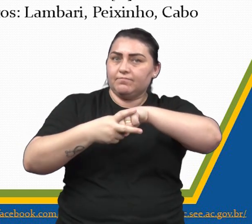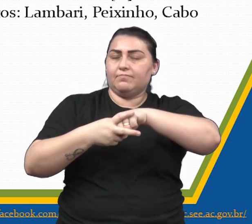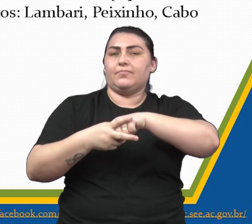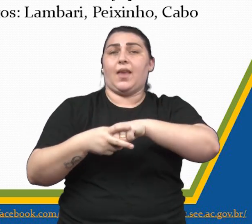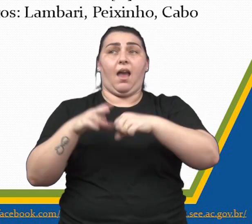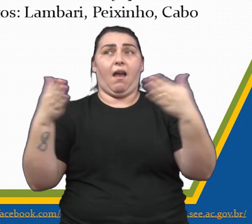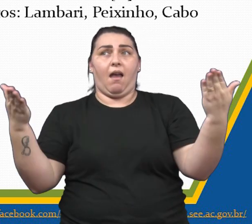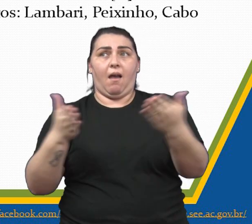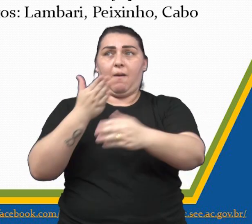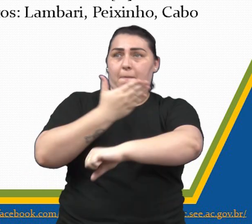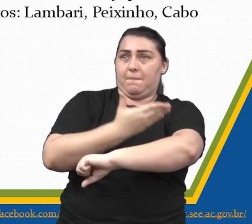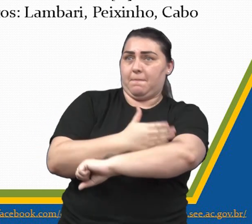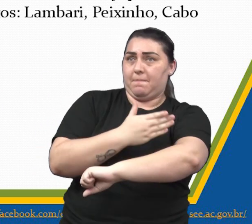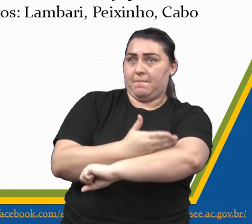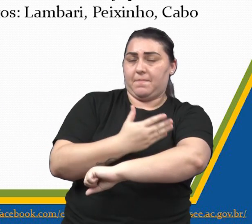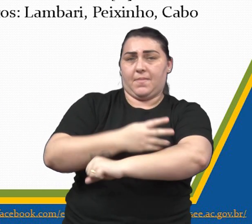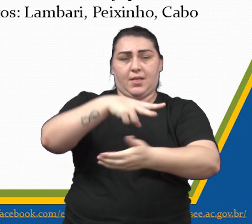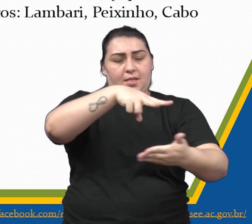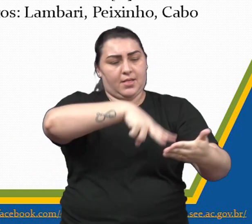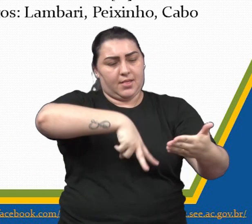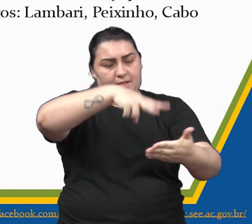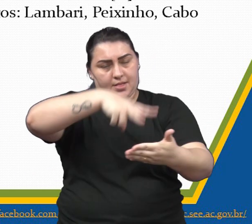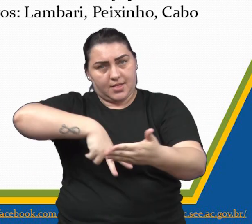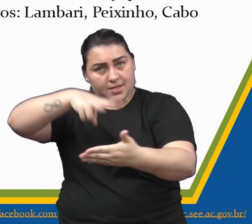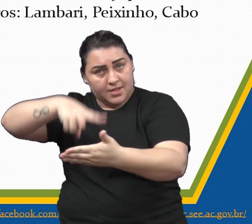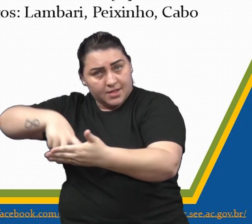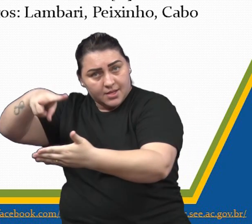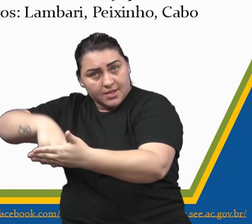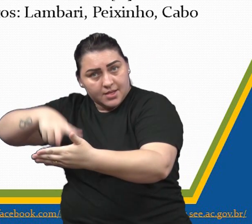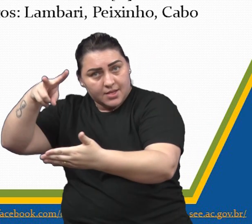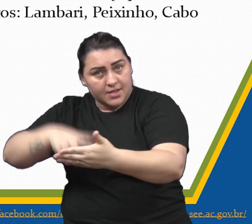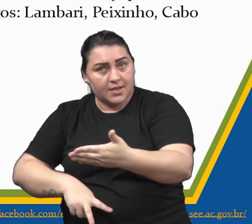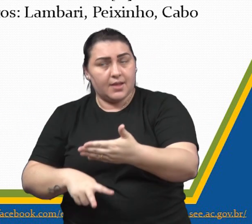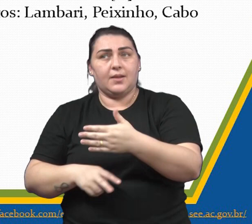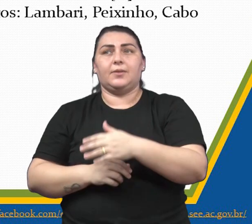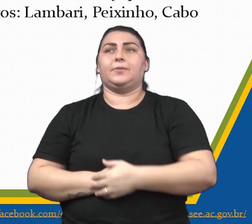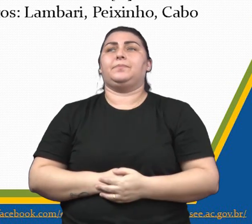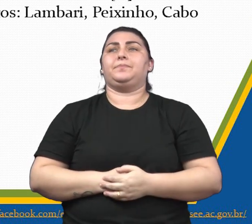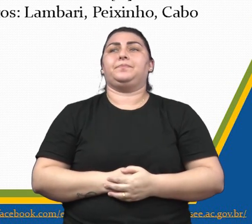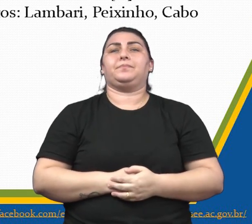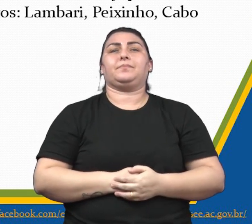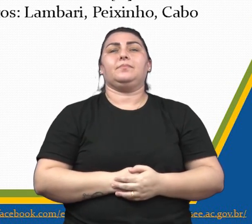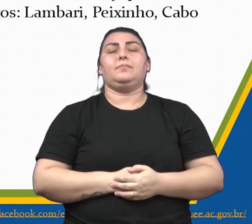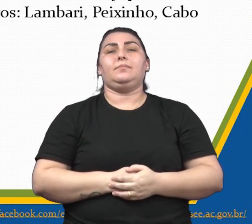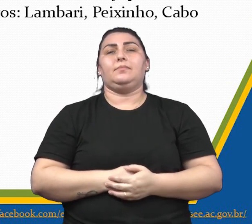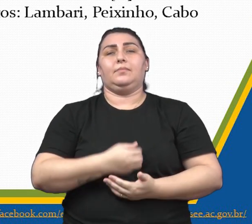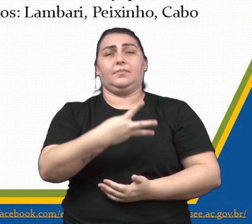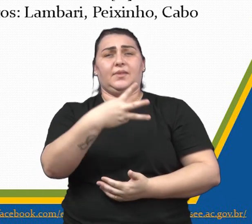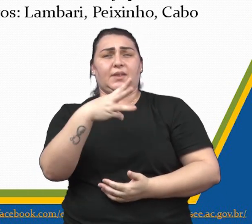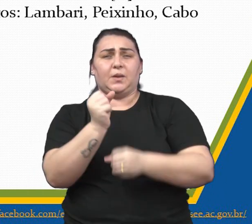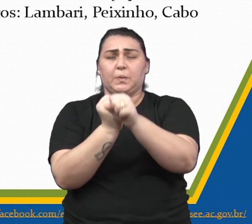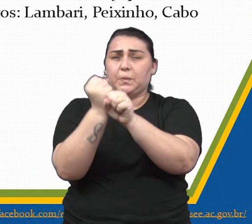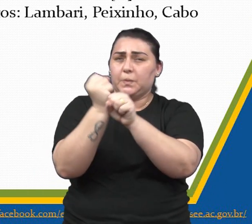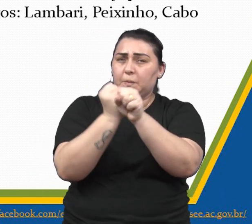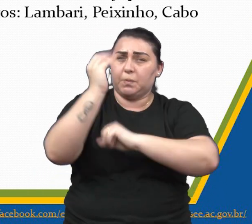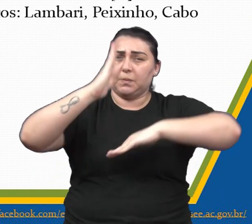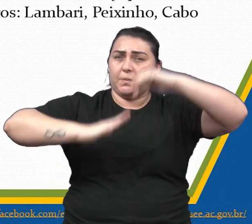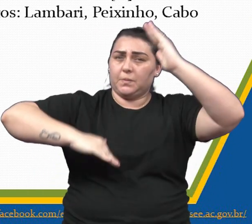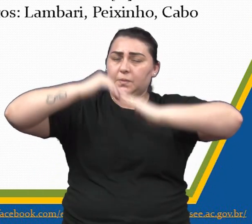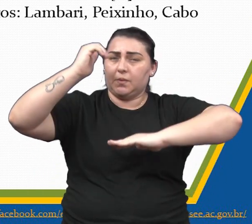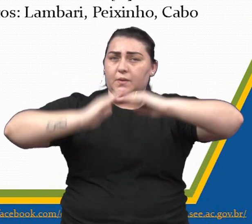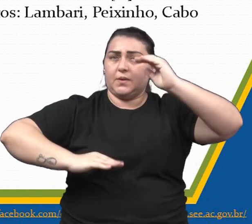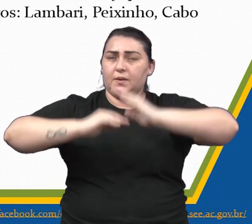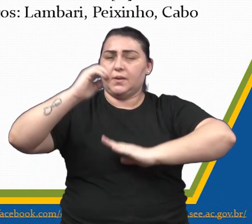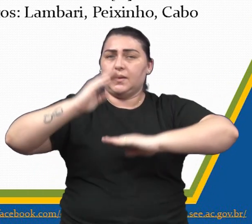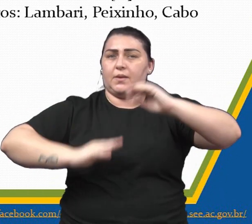vamos praticar? Vamos ler um trecho do relato pessoal de Naylor Proveta, com mais de 30 anos de carreira. Ele